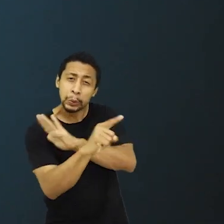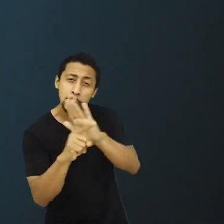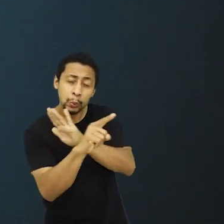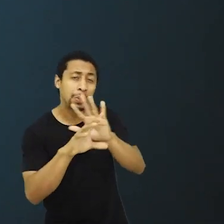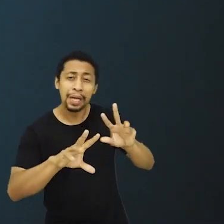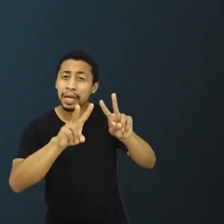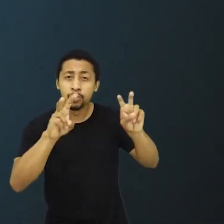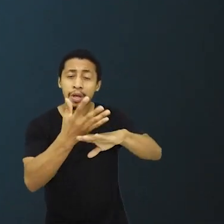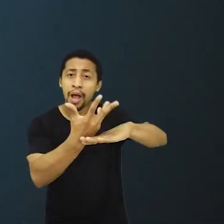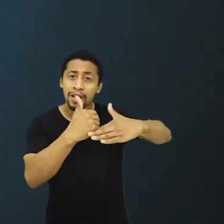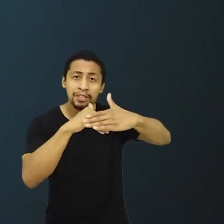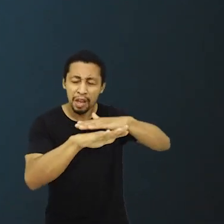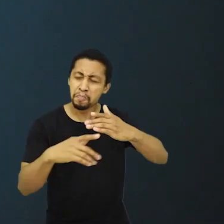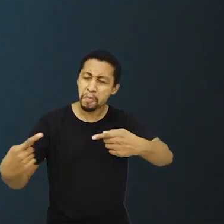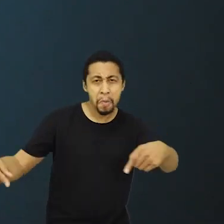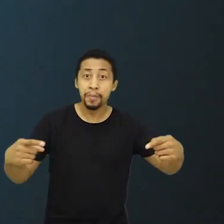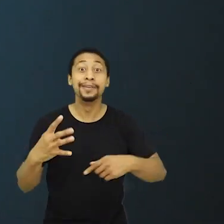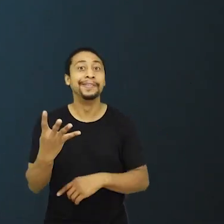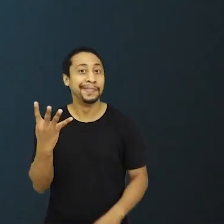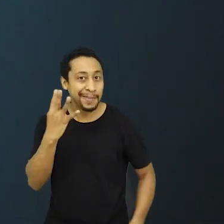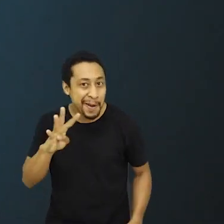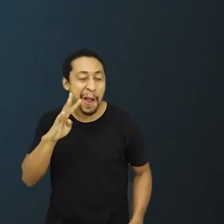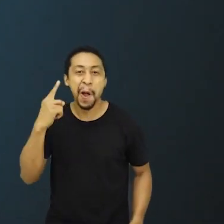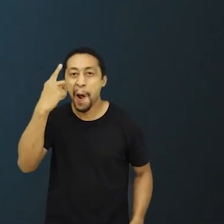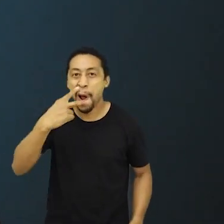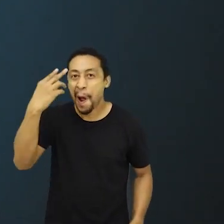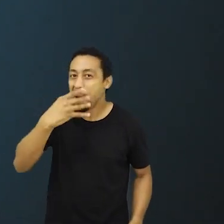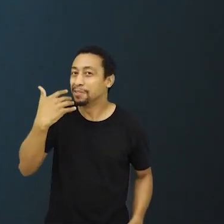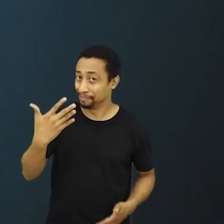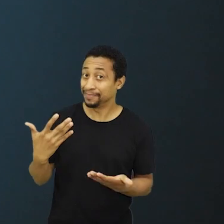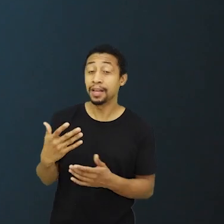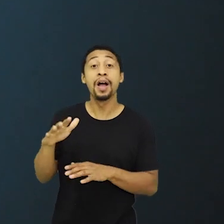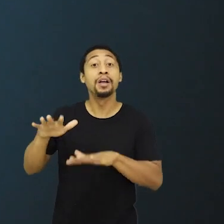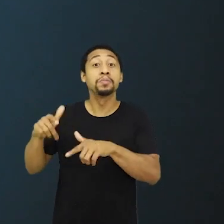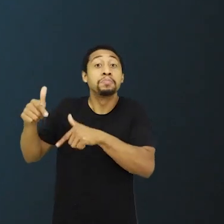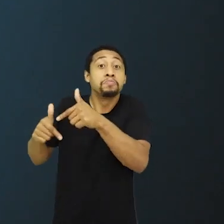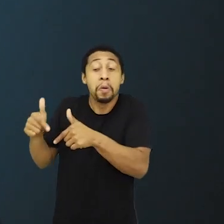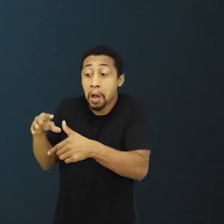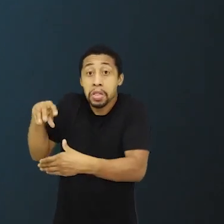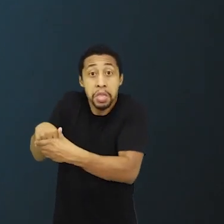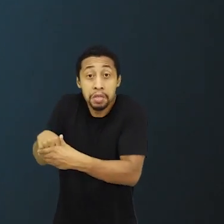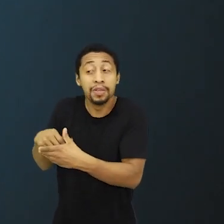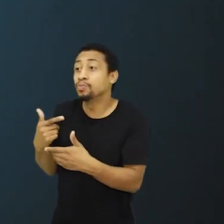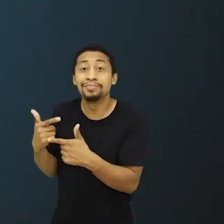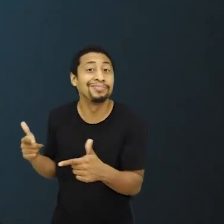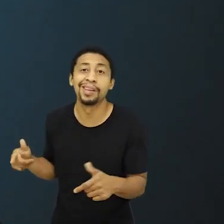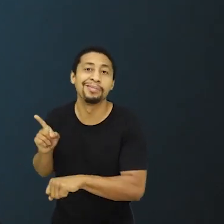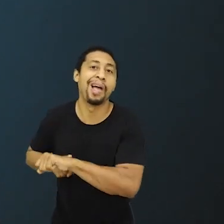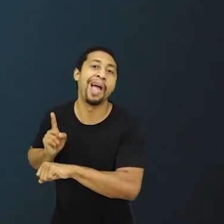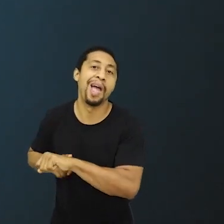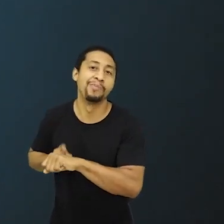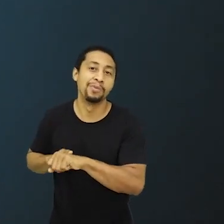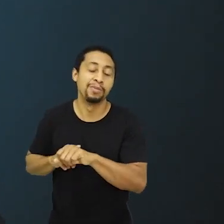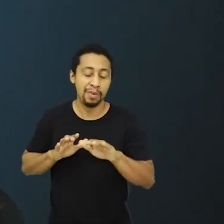horas enfim. Às vezes no dia a dia as pessoas trabalham lá, mas elas têm pouco tempo para se debruçar sobre a história da pessoa que dá